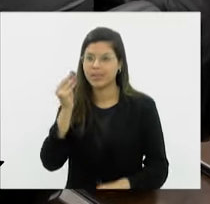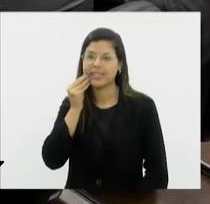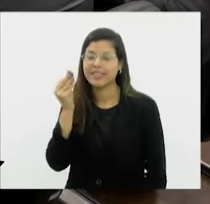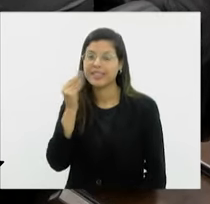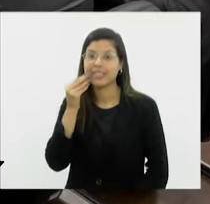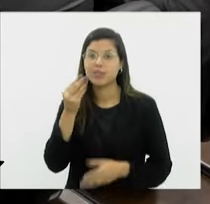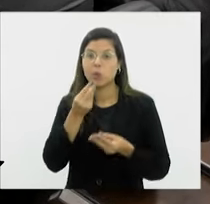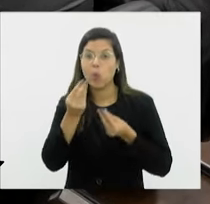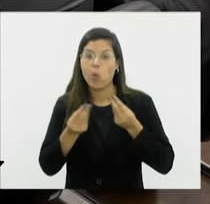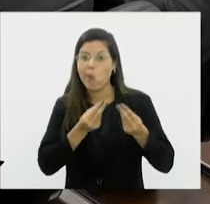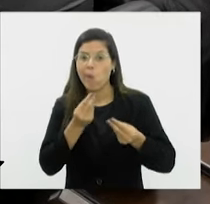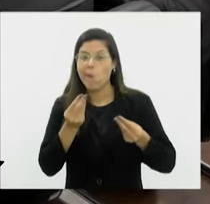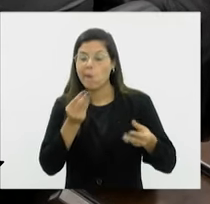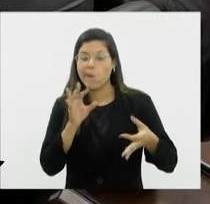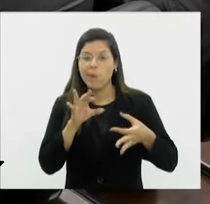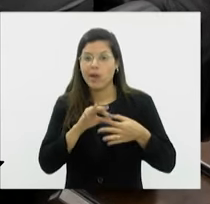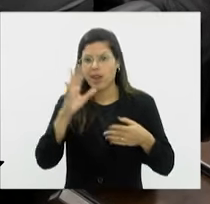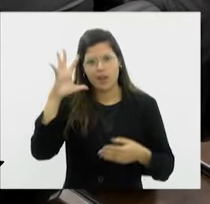conciliação.